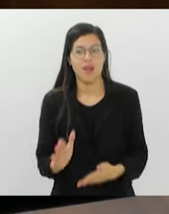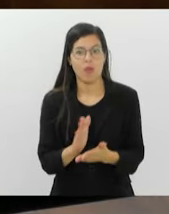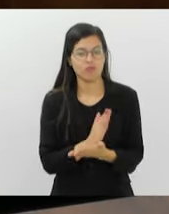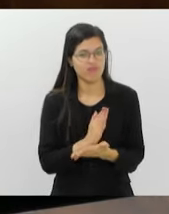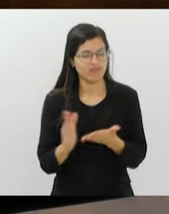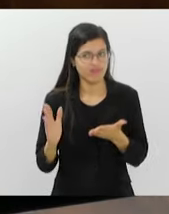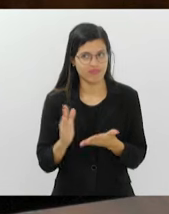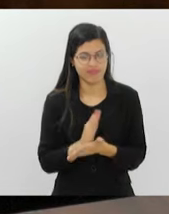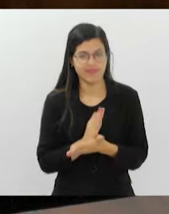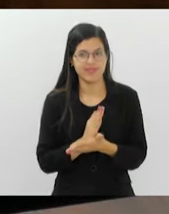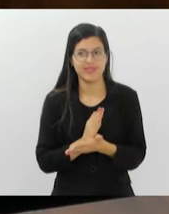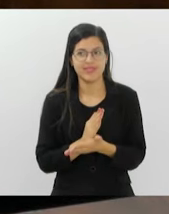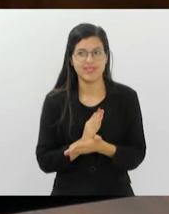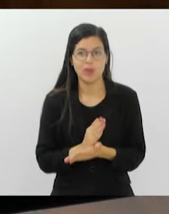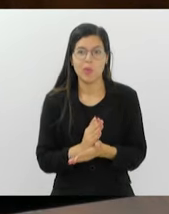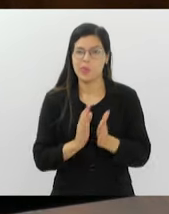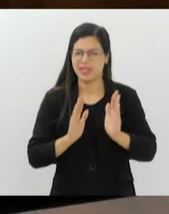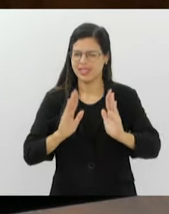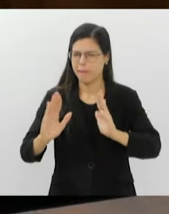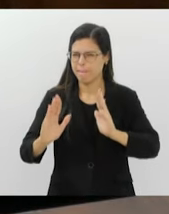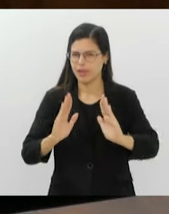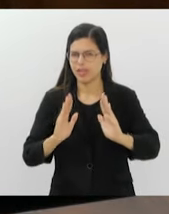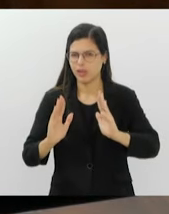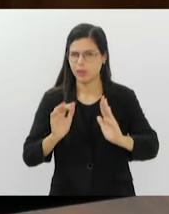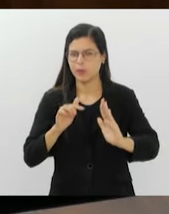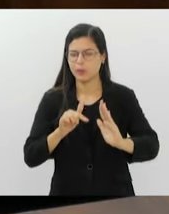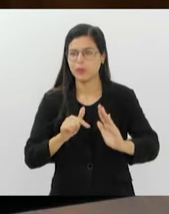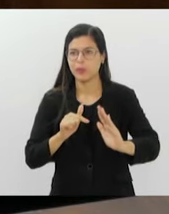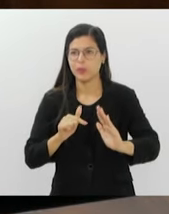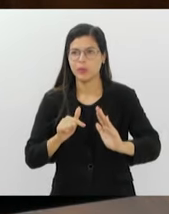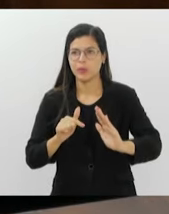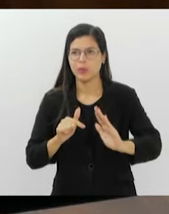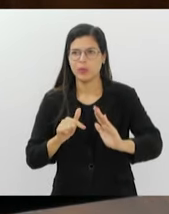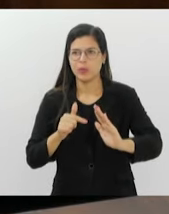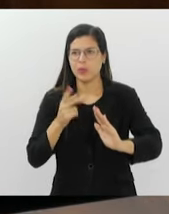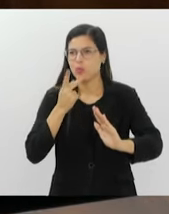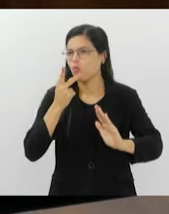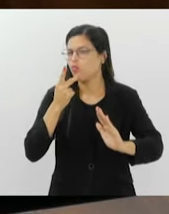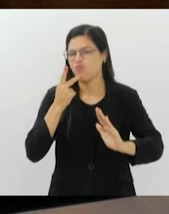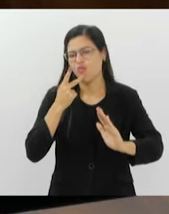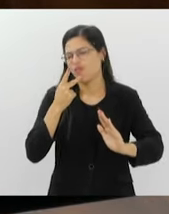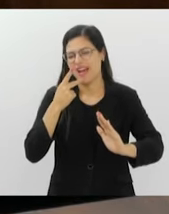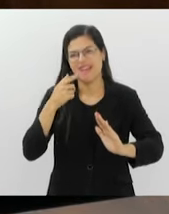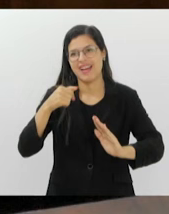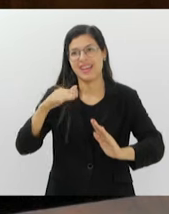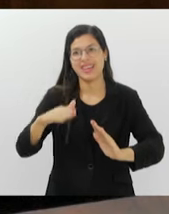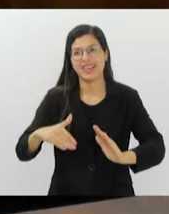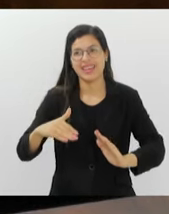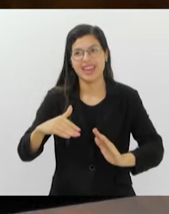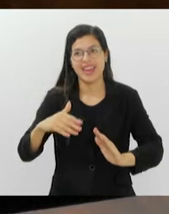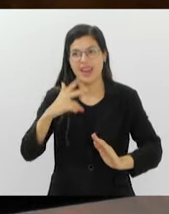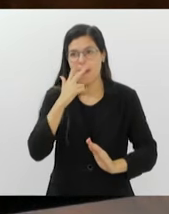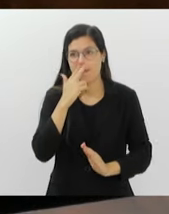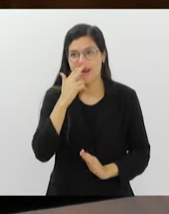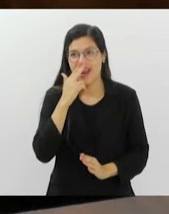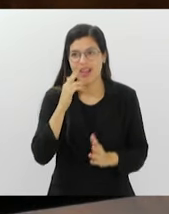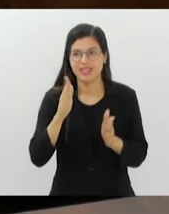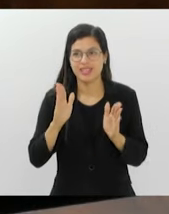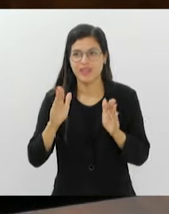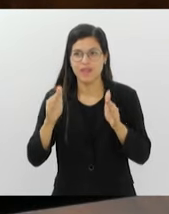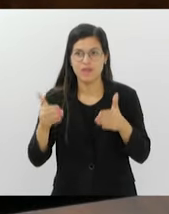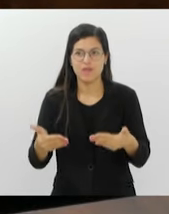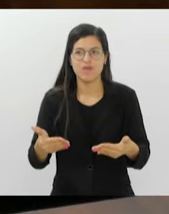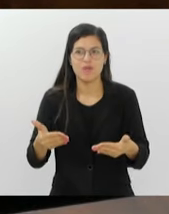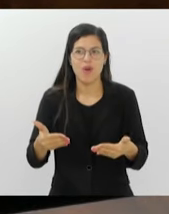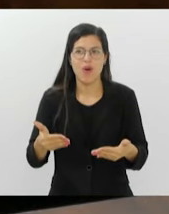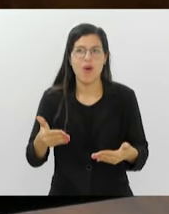deles quando tão nessa fase não vou nominar quem é fica muito voltado paraa fase oral e